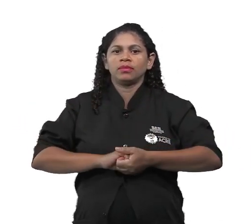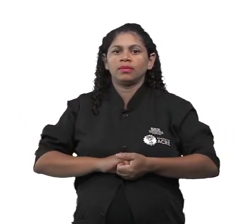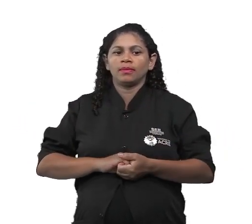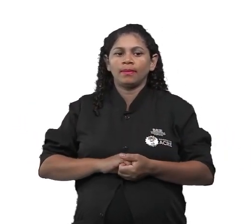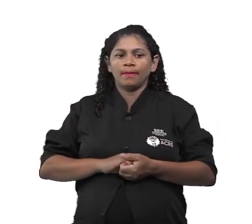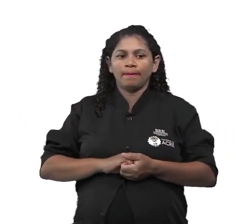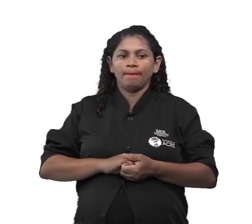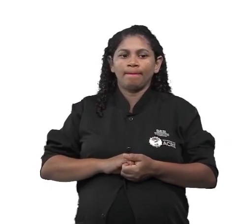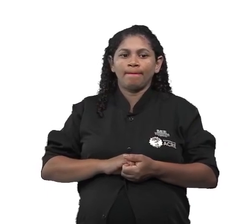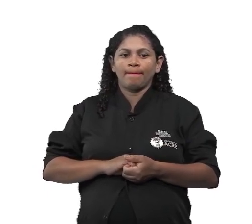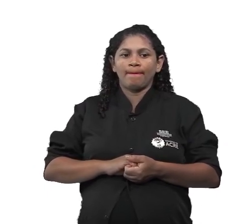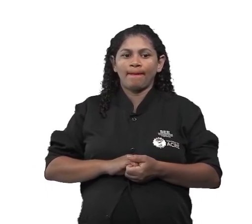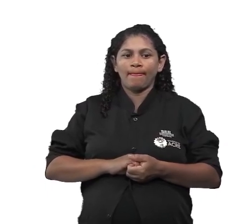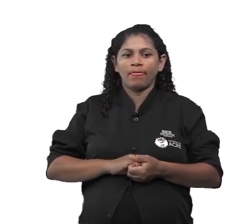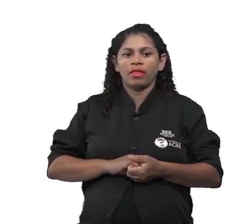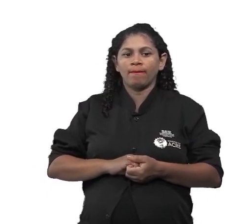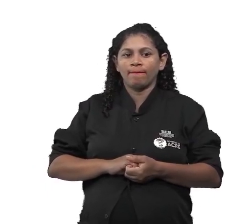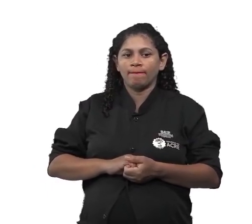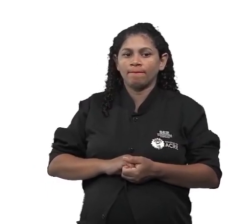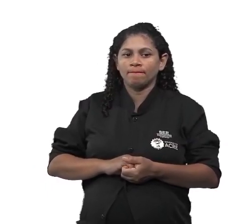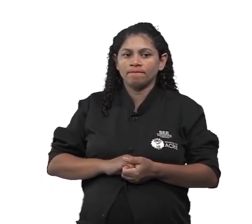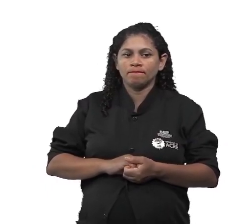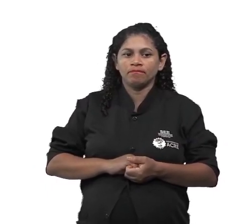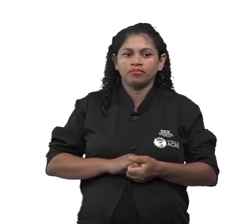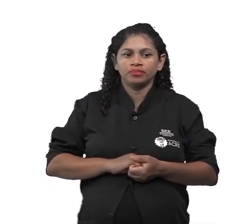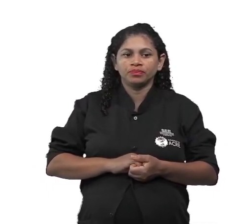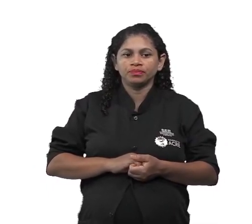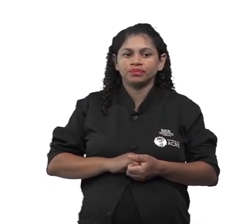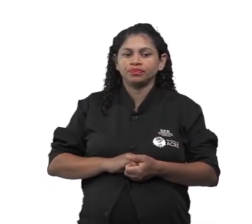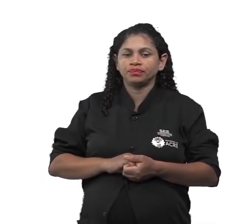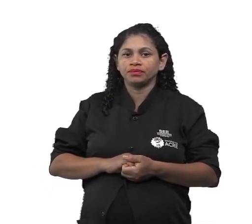e que tem vértice E.